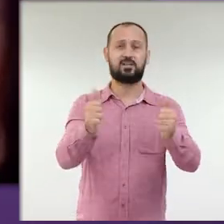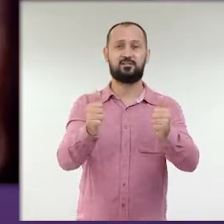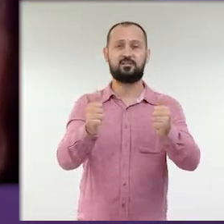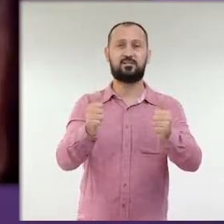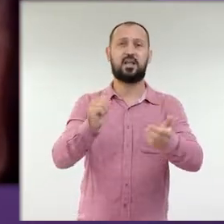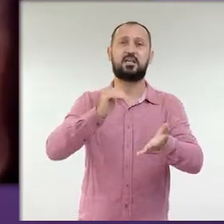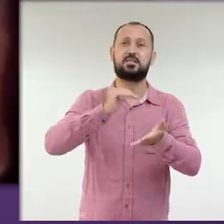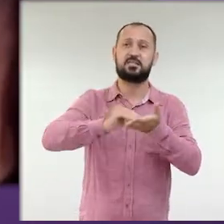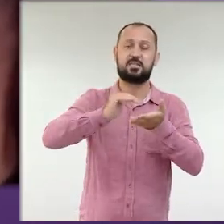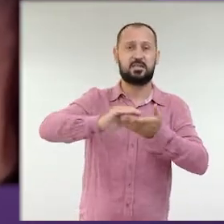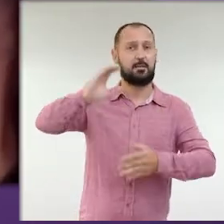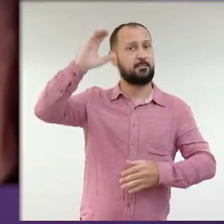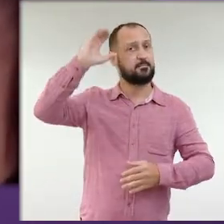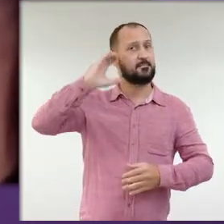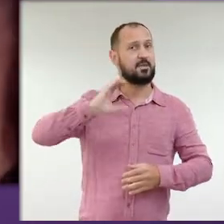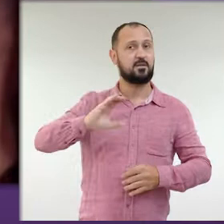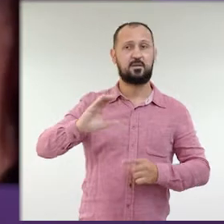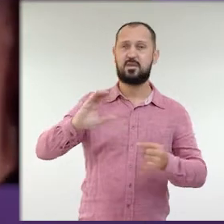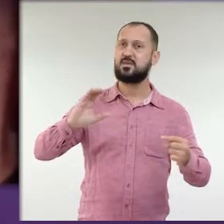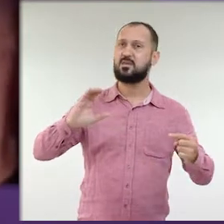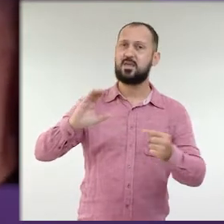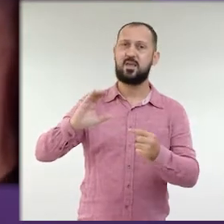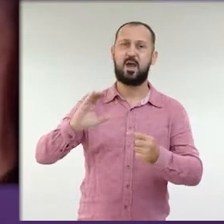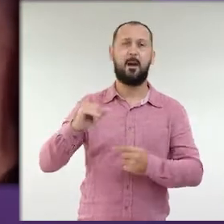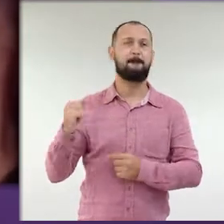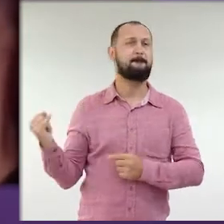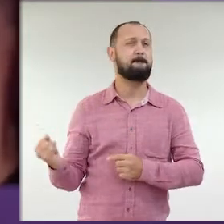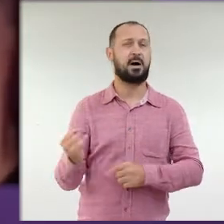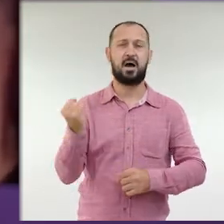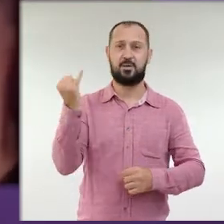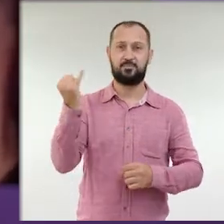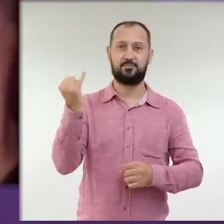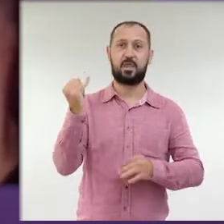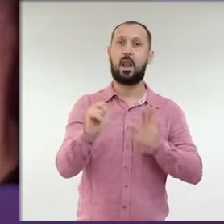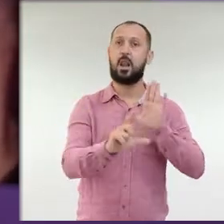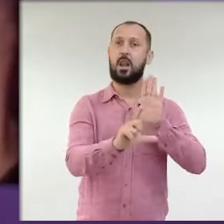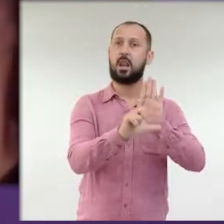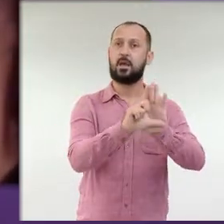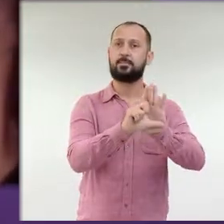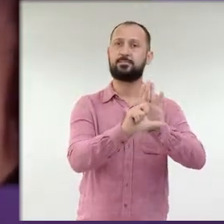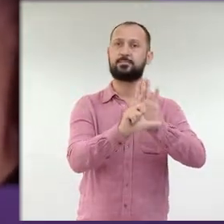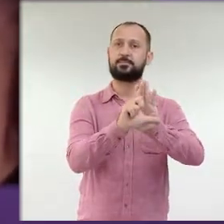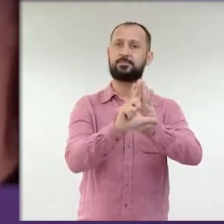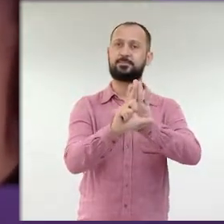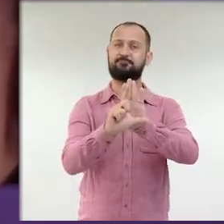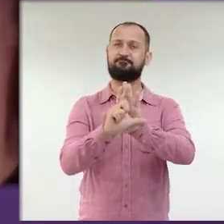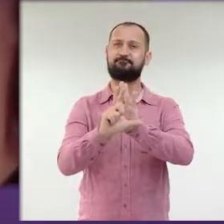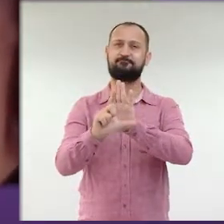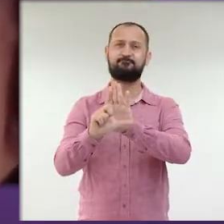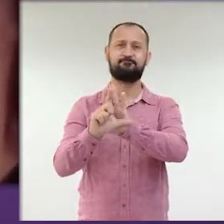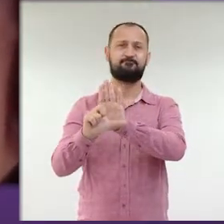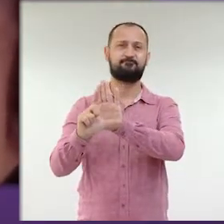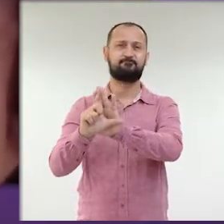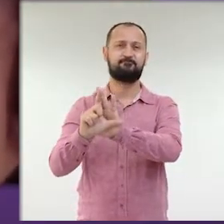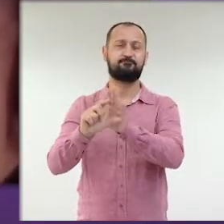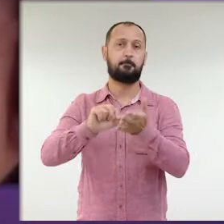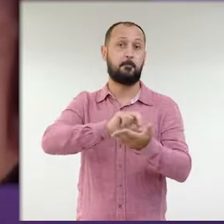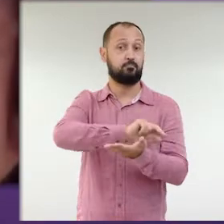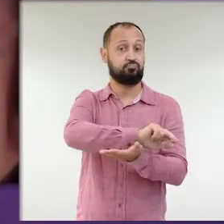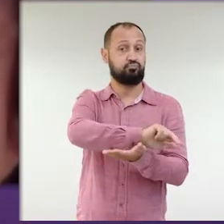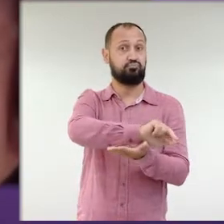da secretária de Educação, porque isso é essencial. Leis, nós temos muitas, nós temos várias, nós